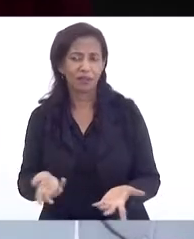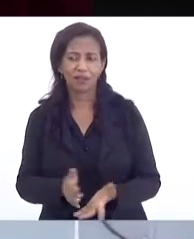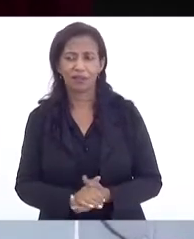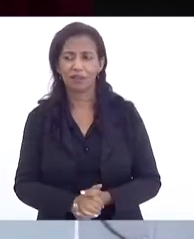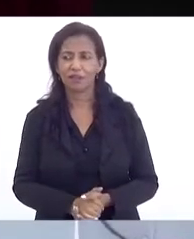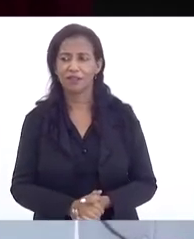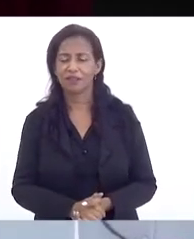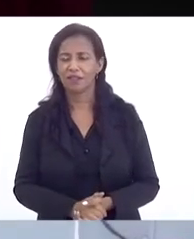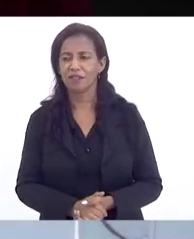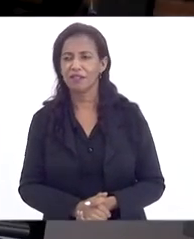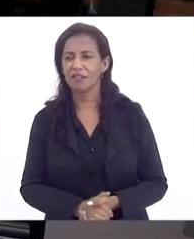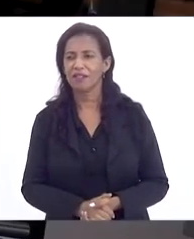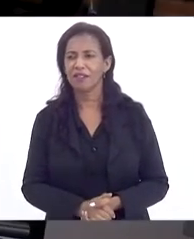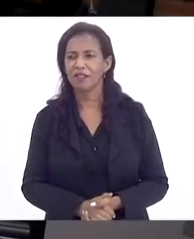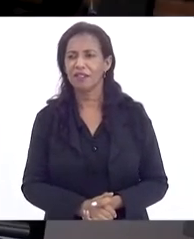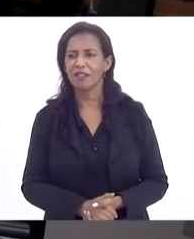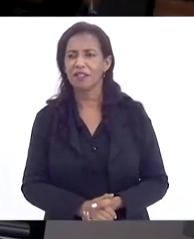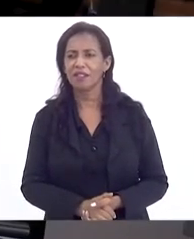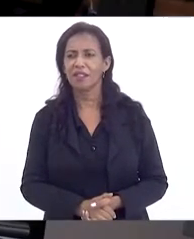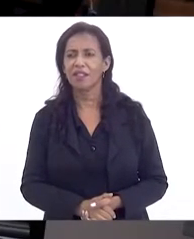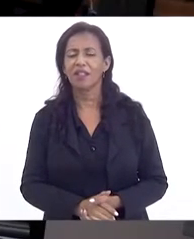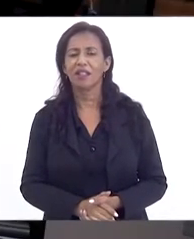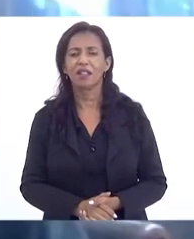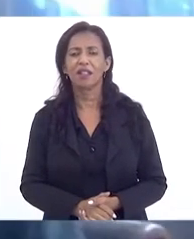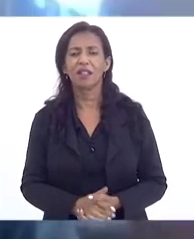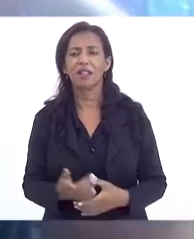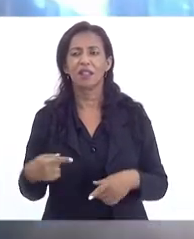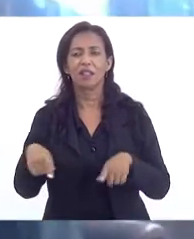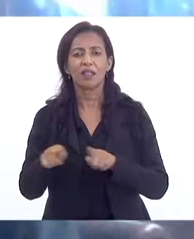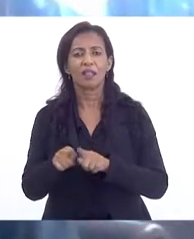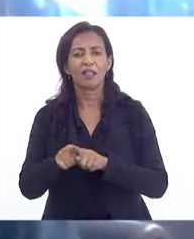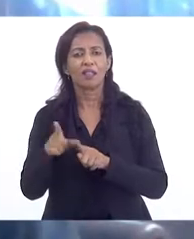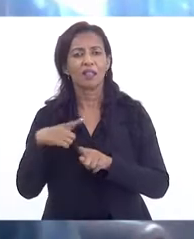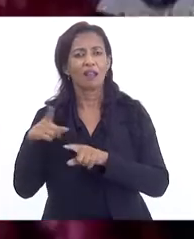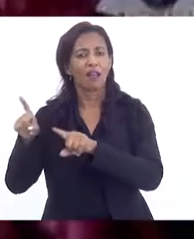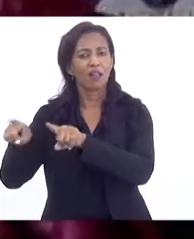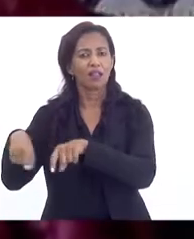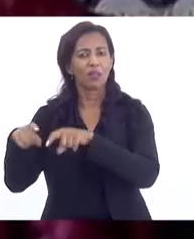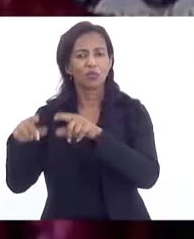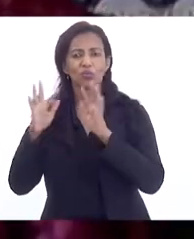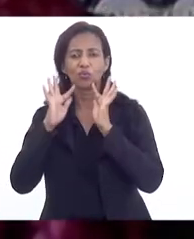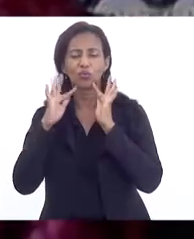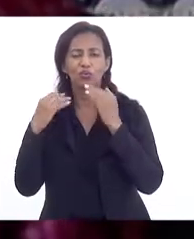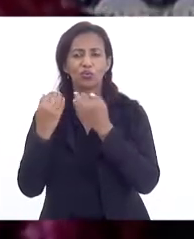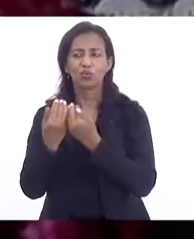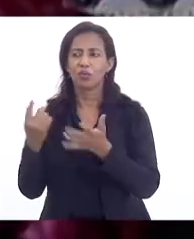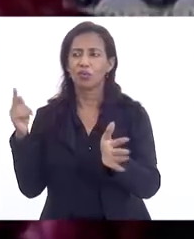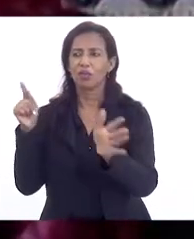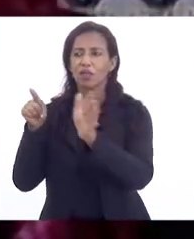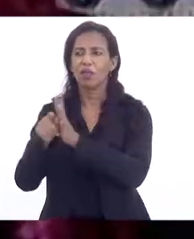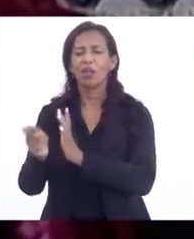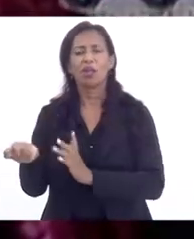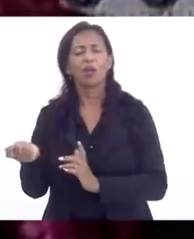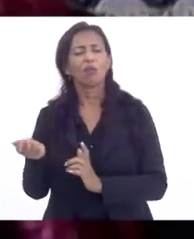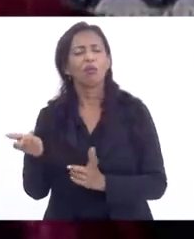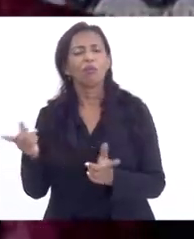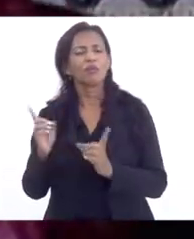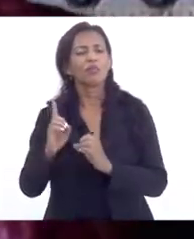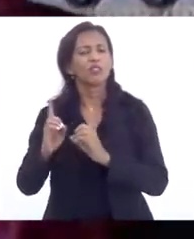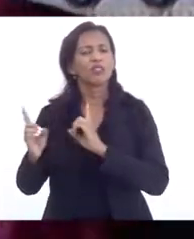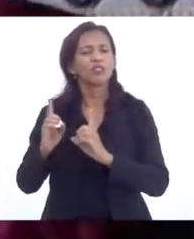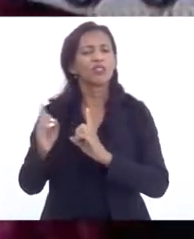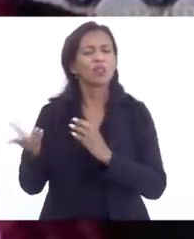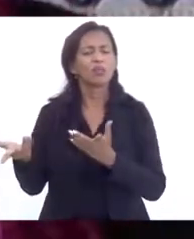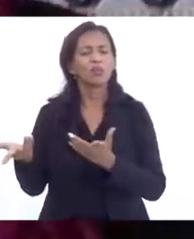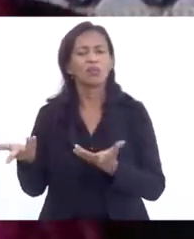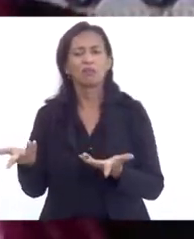seria a semana da agricultura familiar também. Pois é, mas assim, qual seria a dinâmica, por exemplo, de